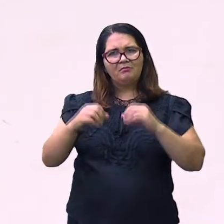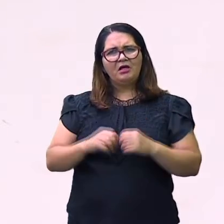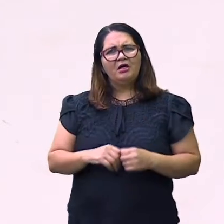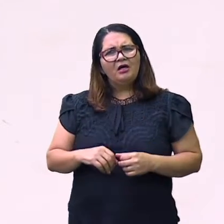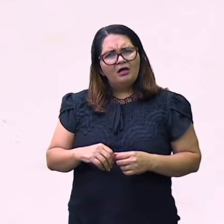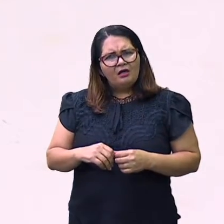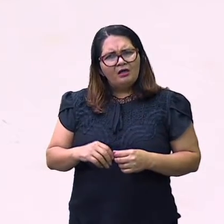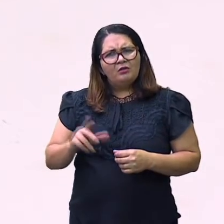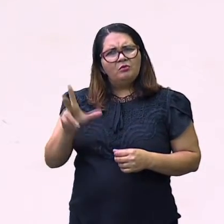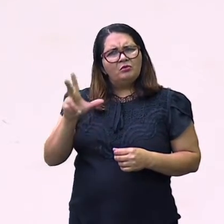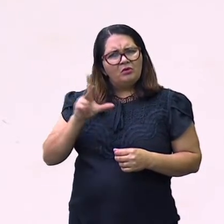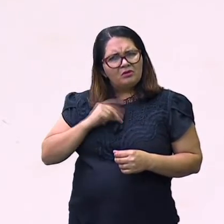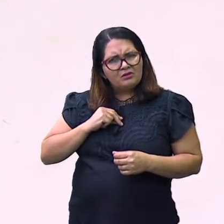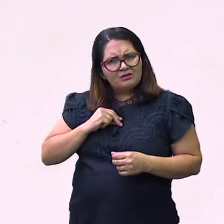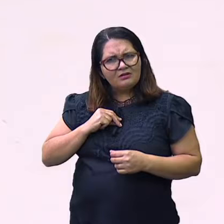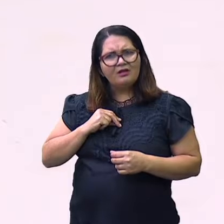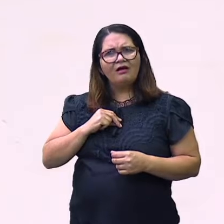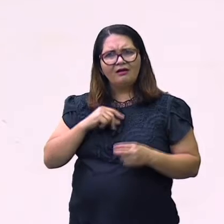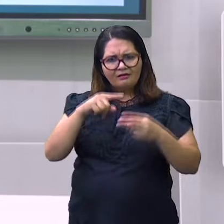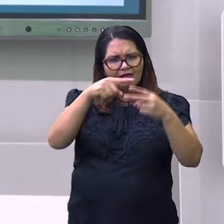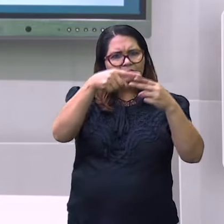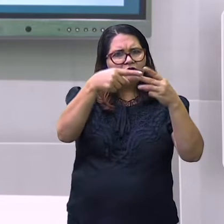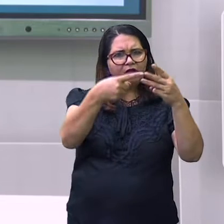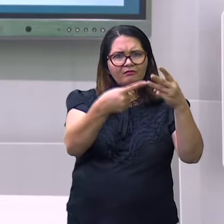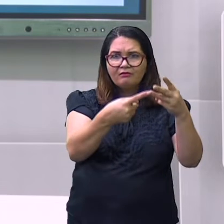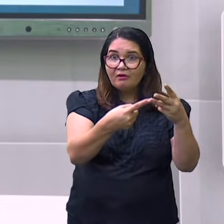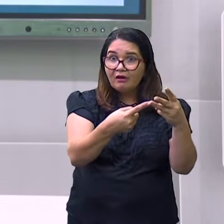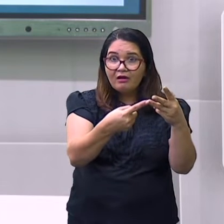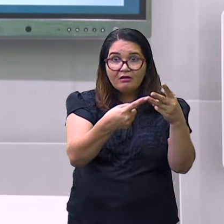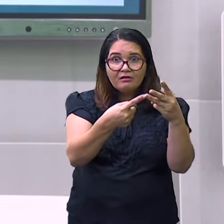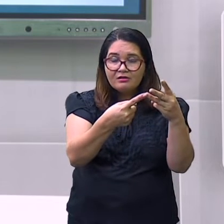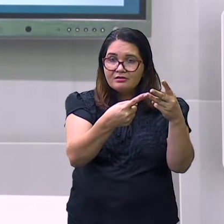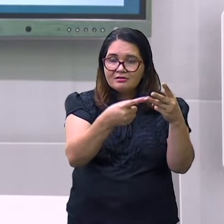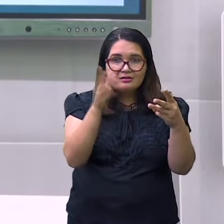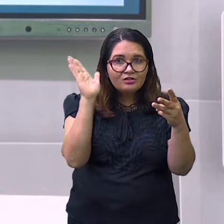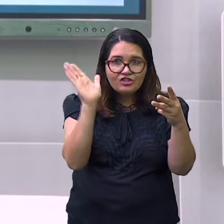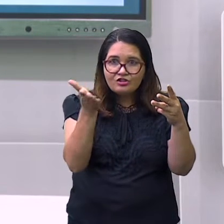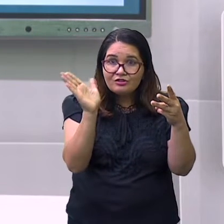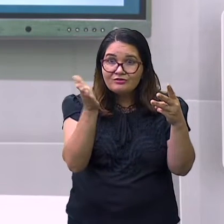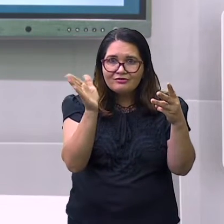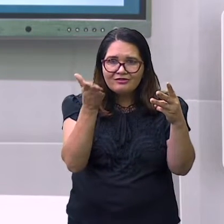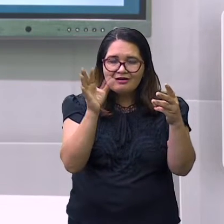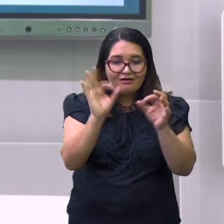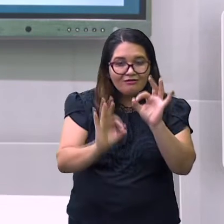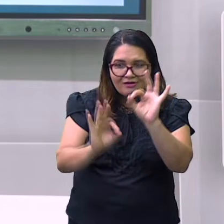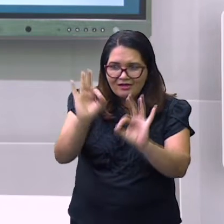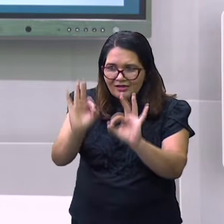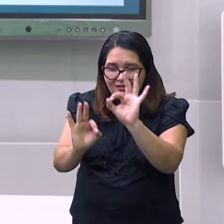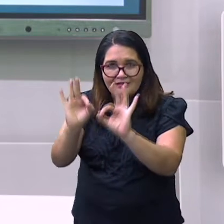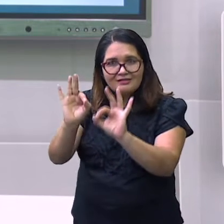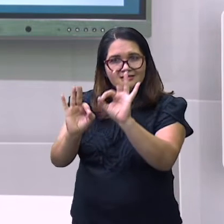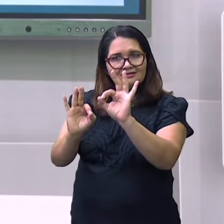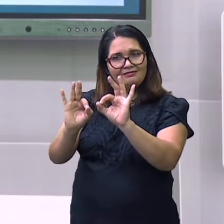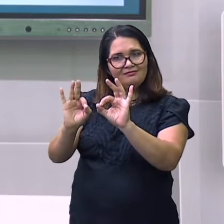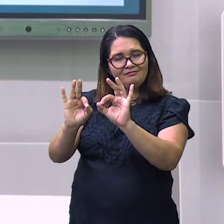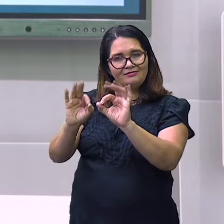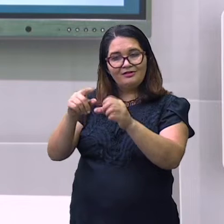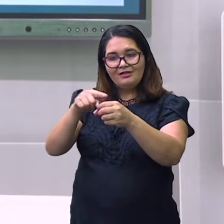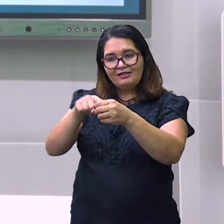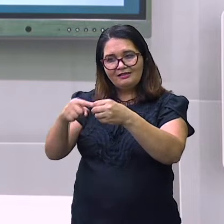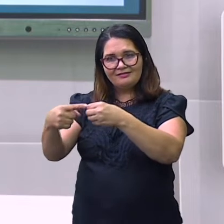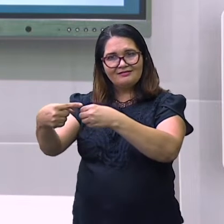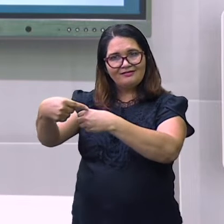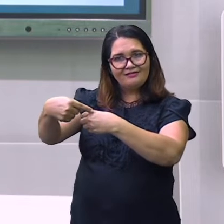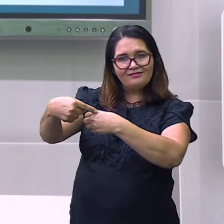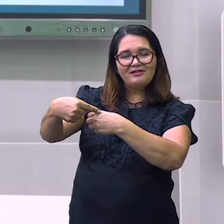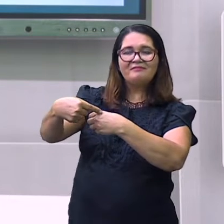já temos 3 coisas que a gente conseguiu organizar aqui, não é mesmo? E aí a gente, então,